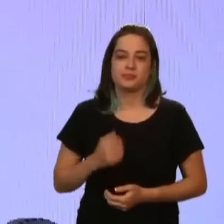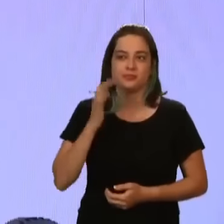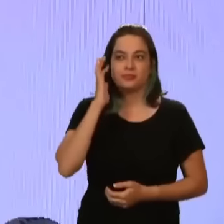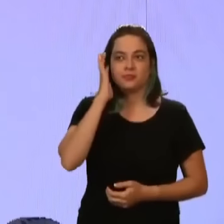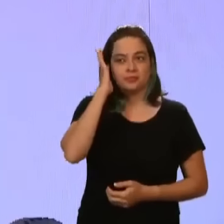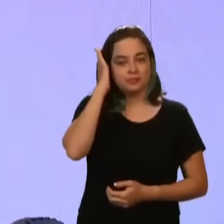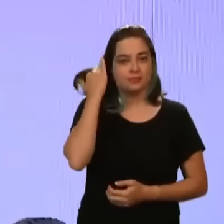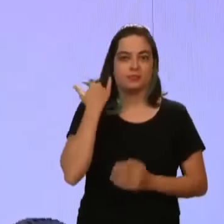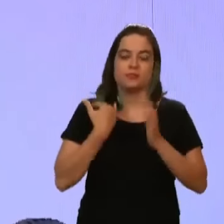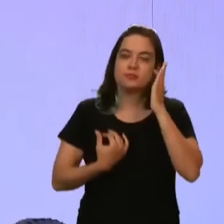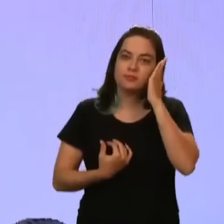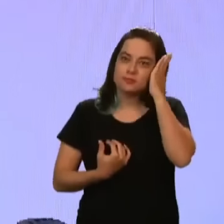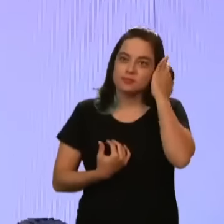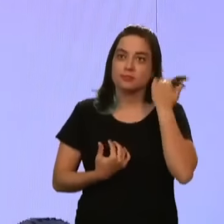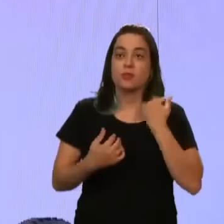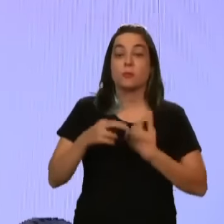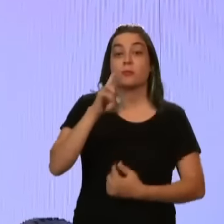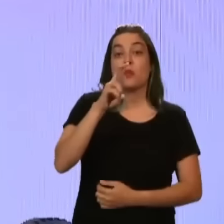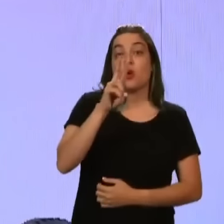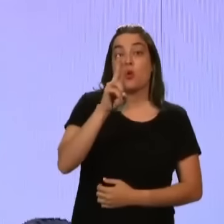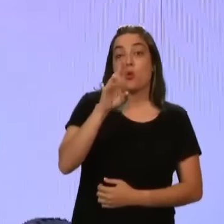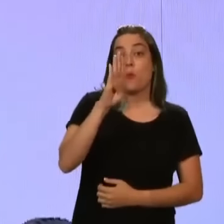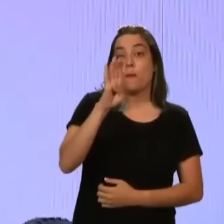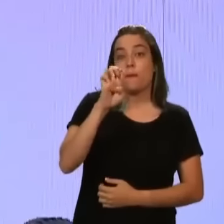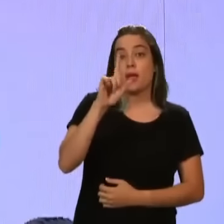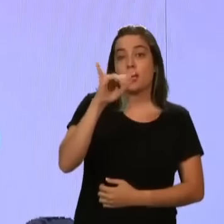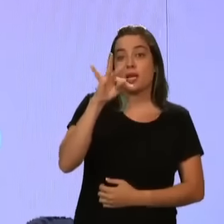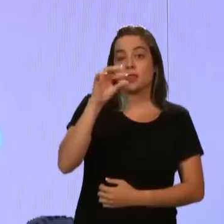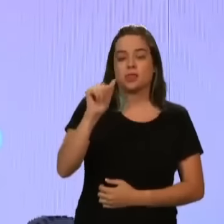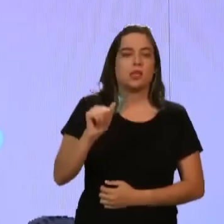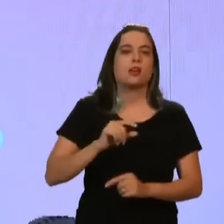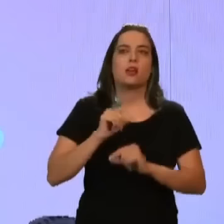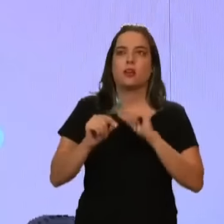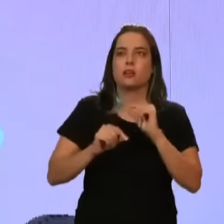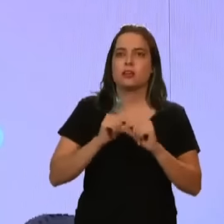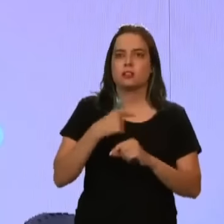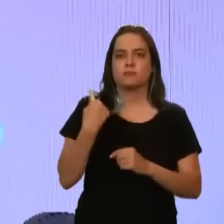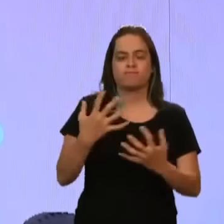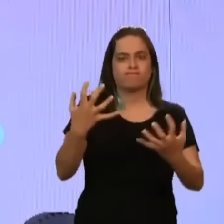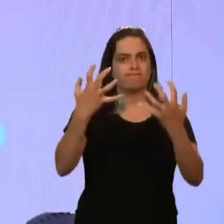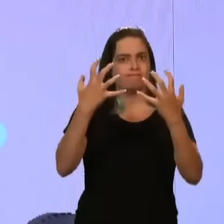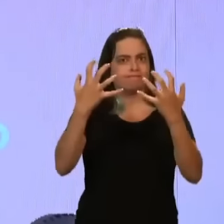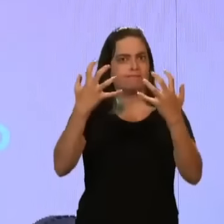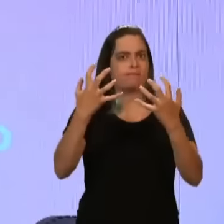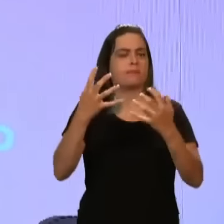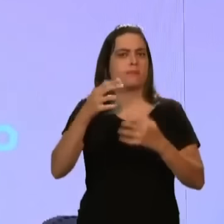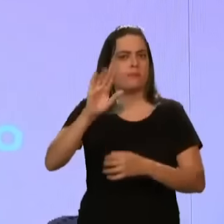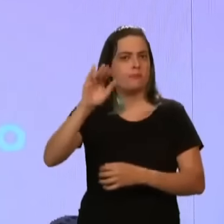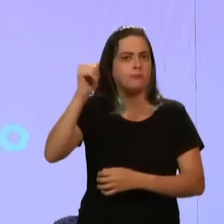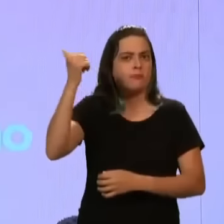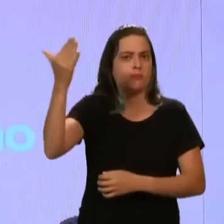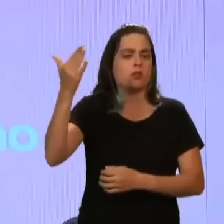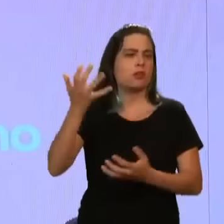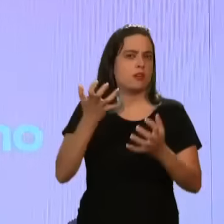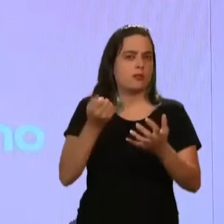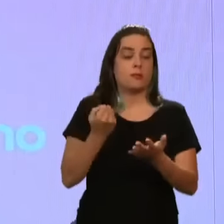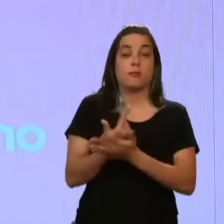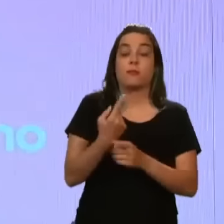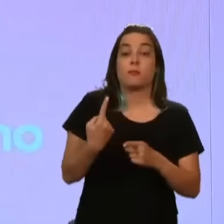Já a rubelita, ela é uma variedade da turmalina e chama muita atenção do mercado internacional por ter uma coloração